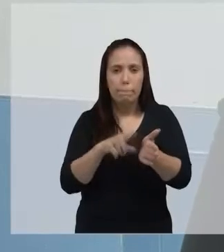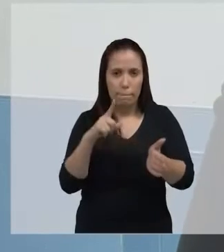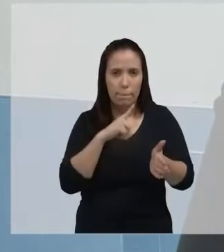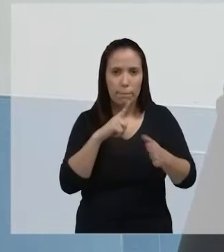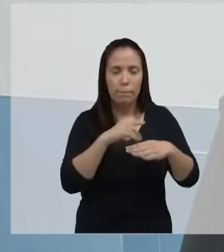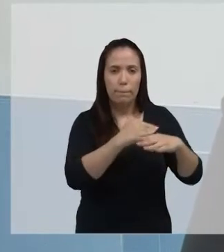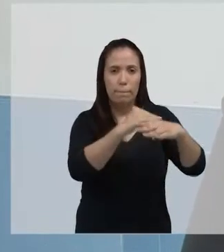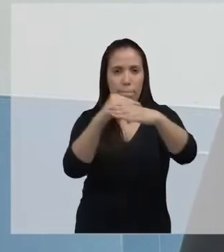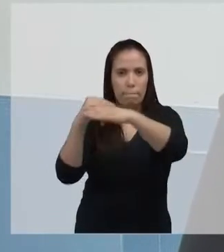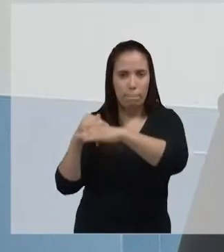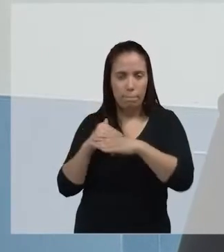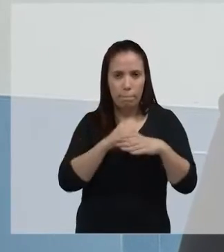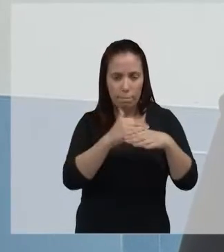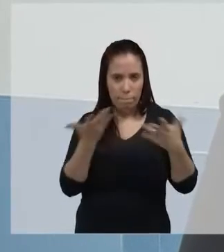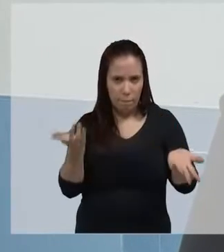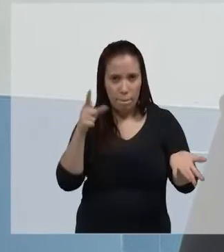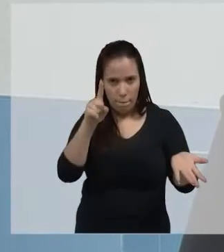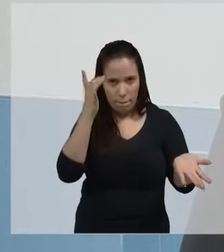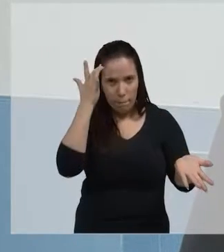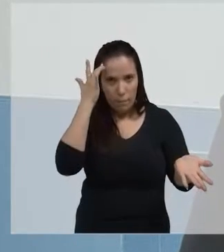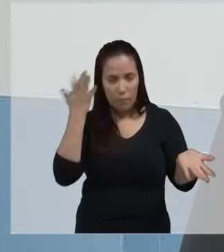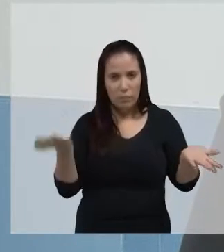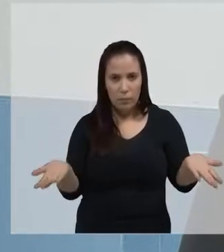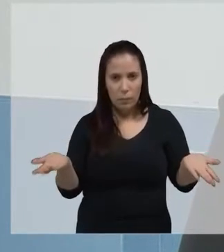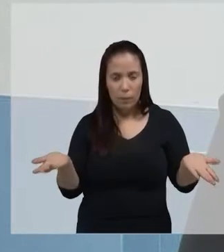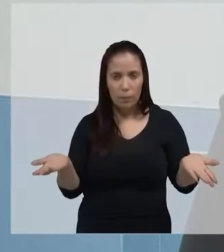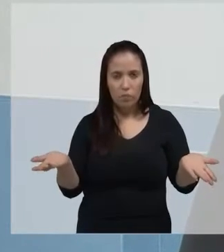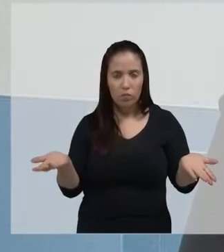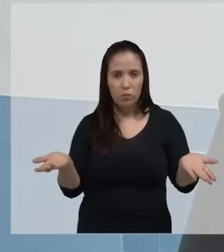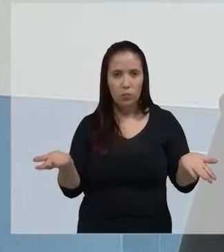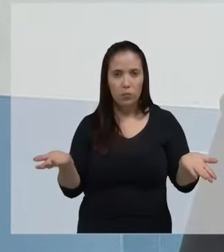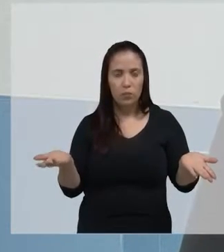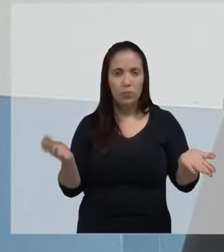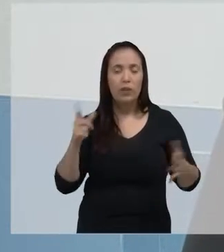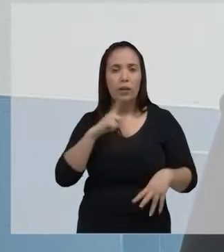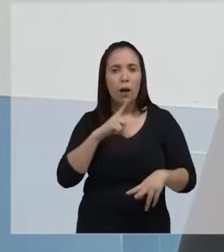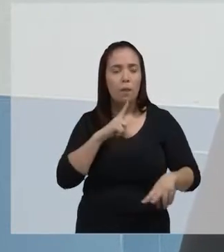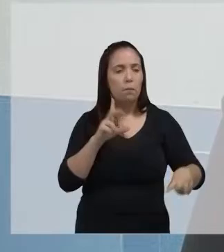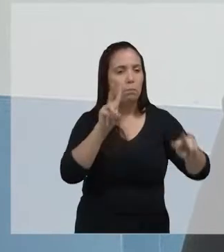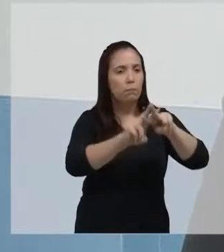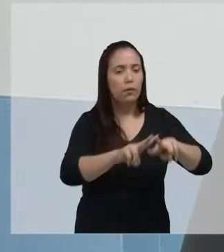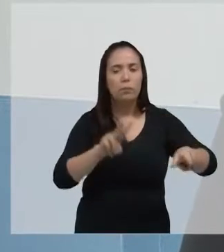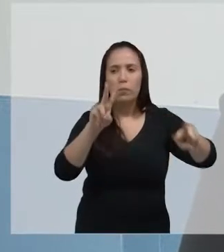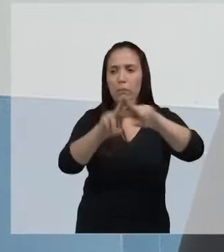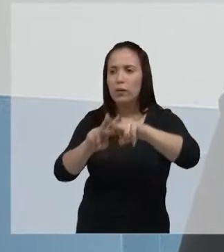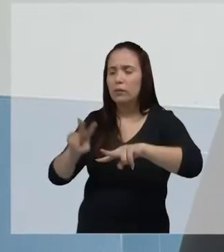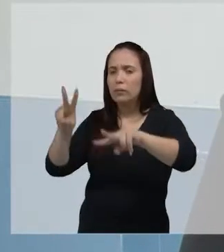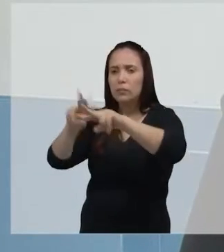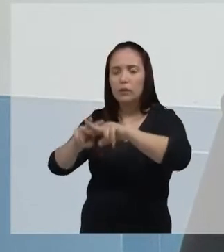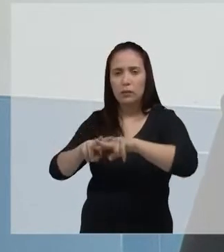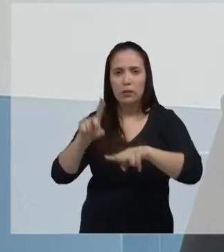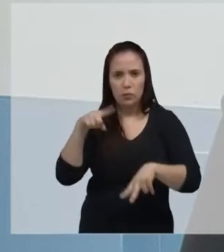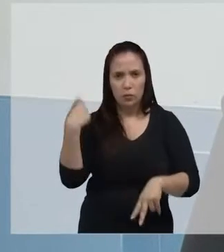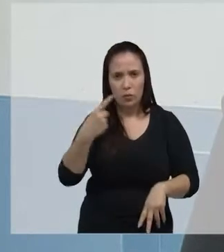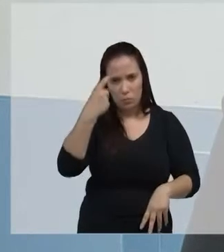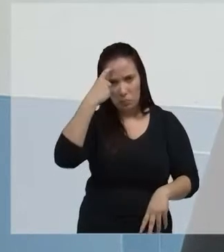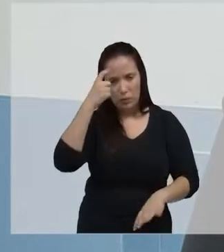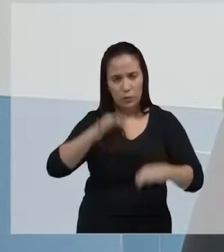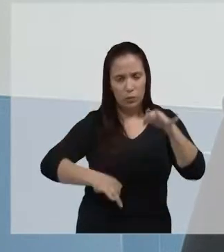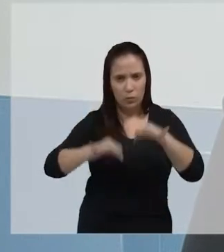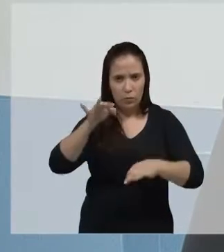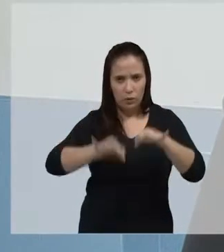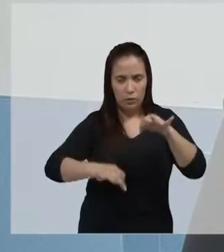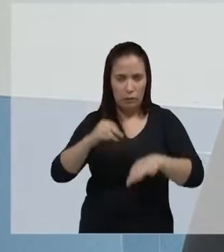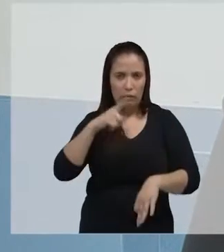justiça mais igualitária? A gente pode dizer isso? Com essas prisões, a gente chega a crer que realmente